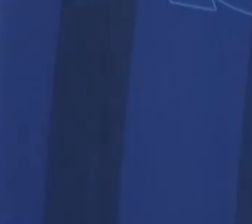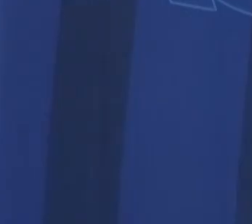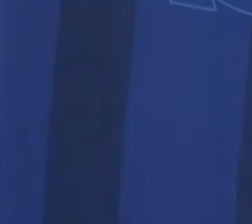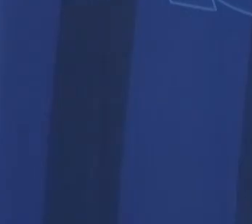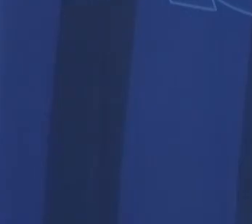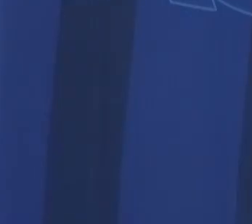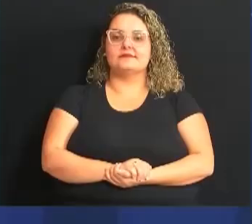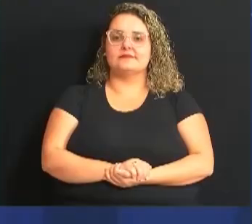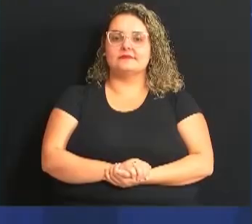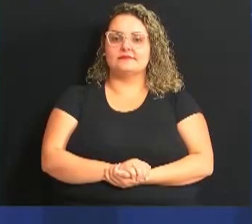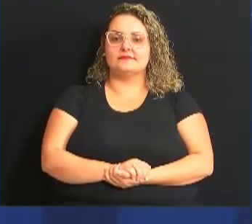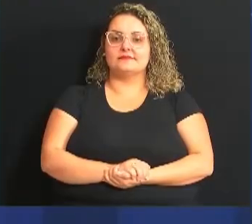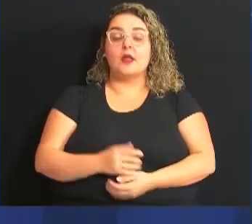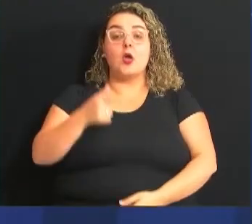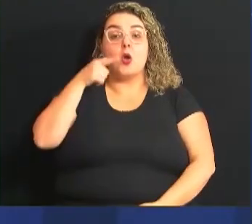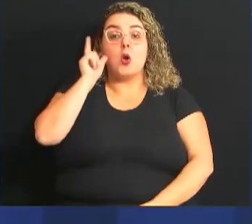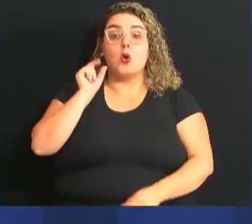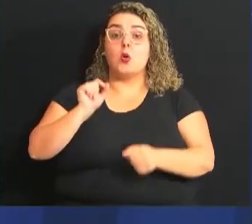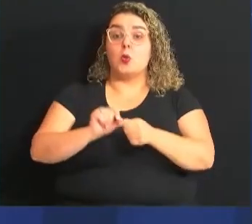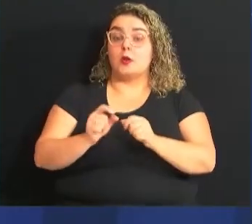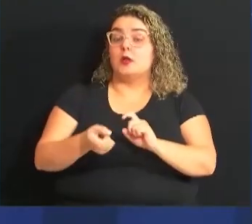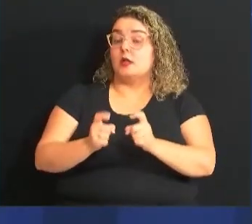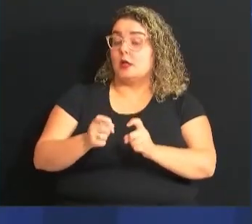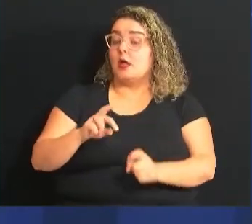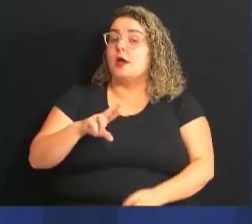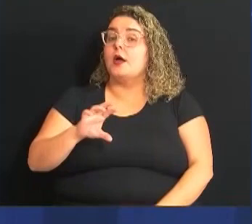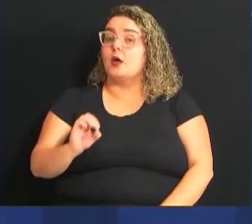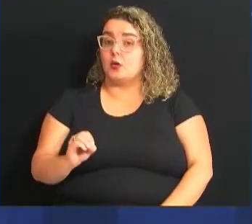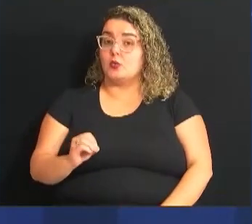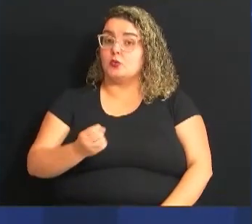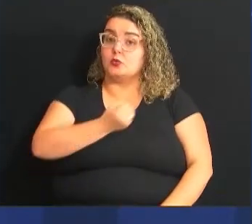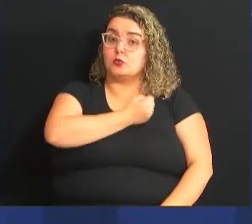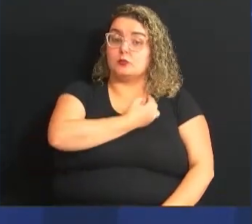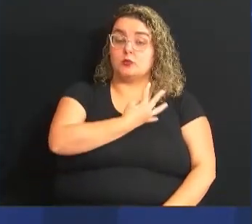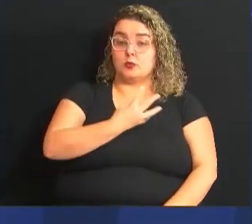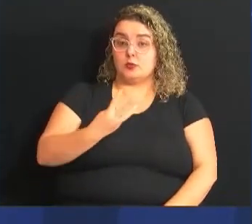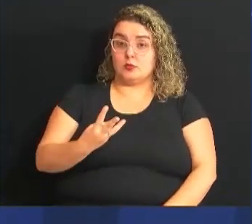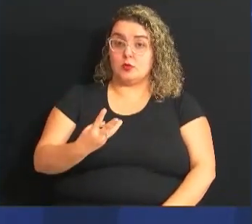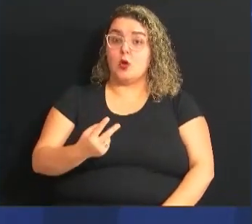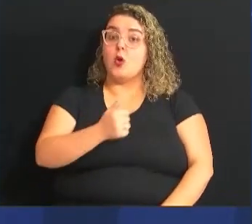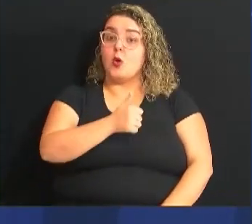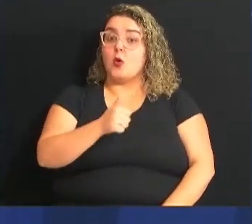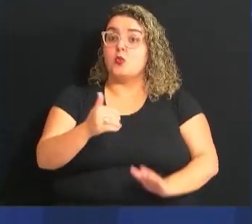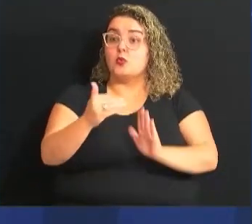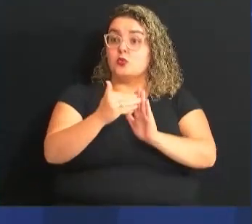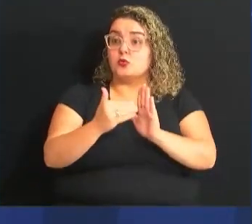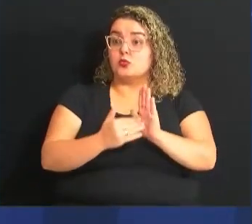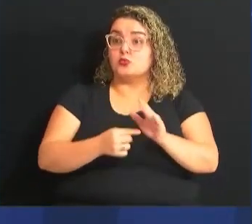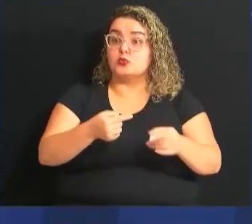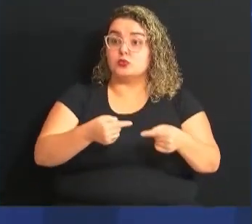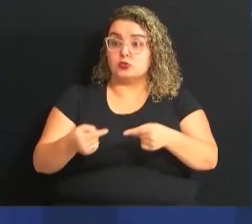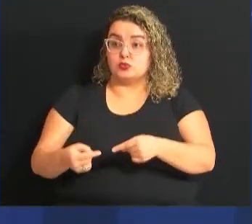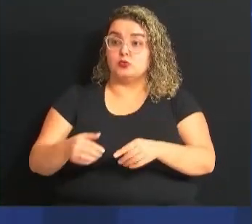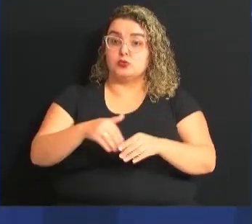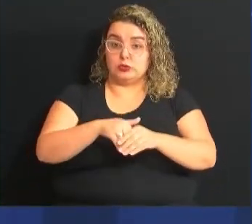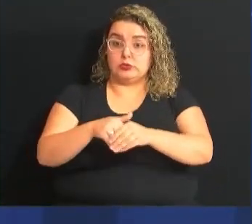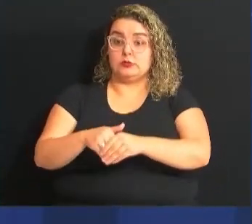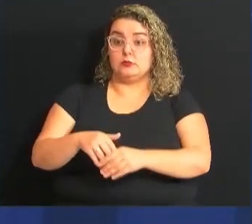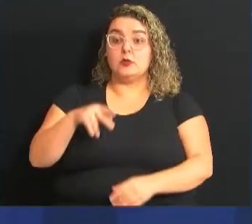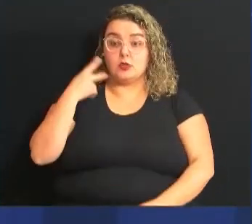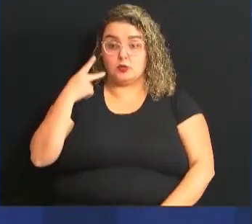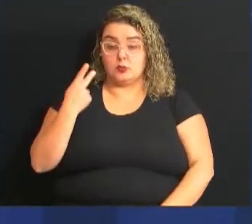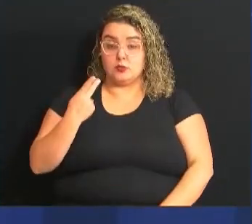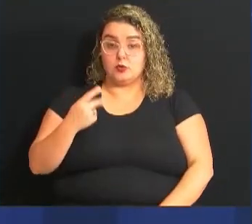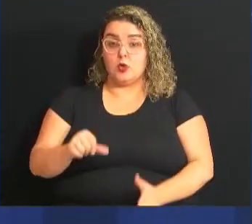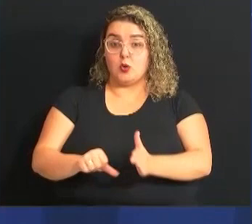Ontem foi realizada a reunião ordinária de número 43. 11 projetos foram discutidos e votados pelos vereadores. O